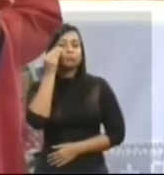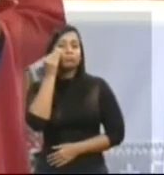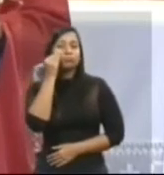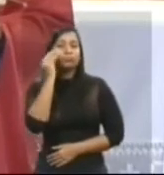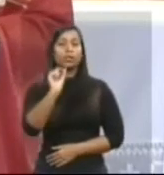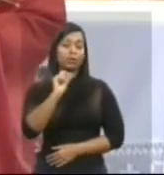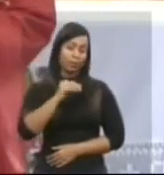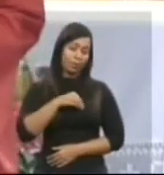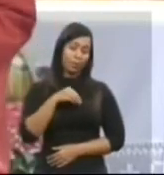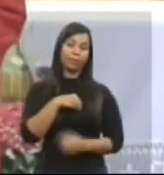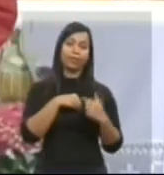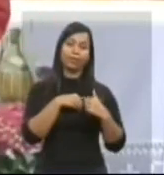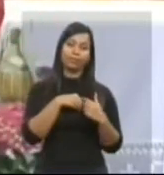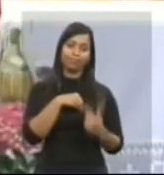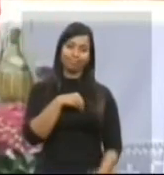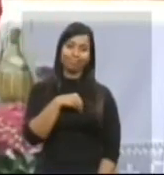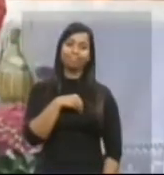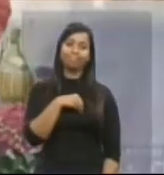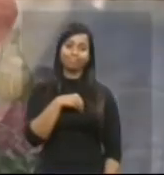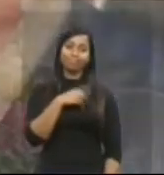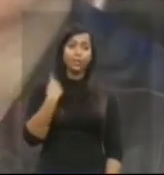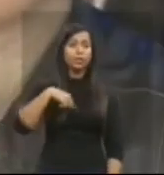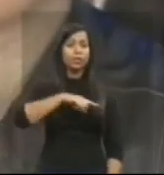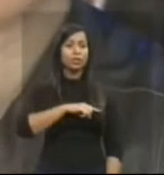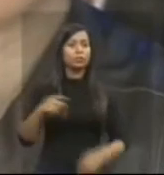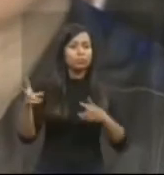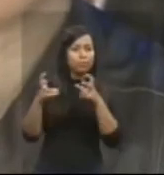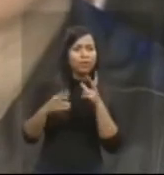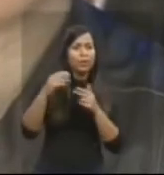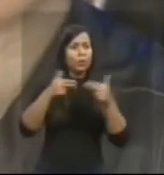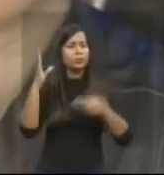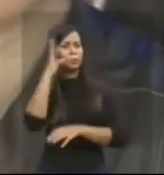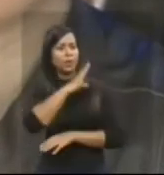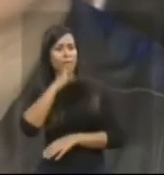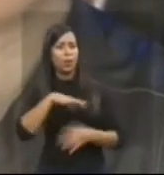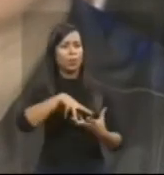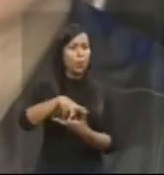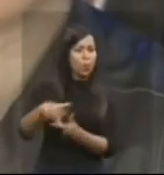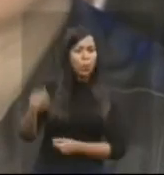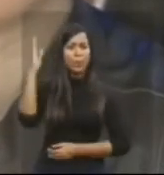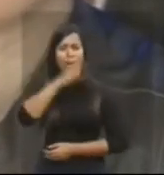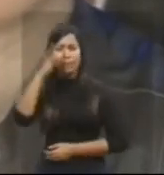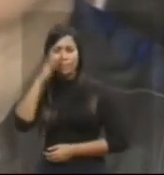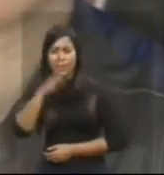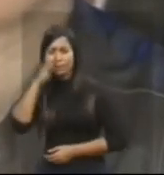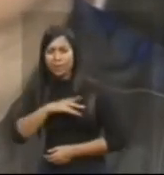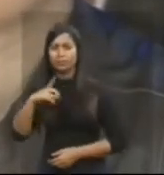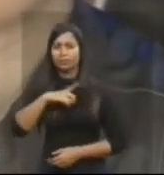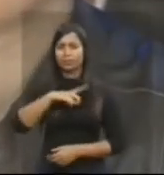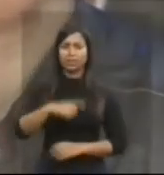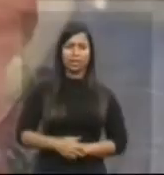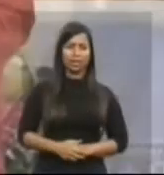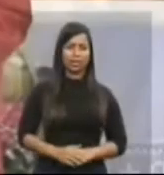que é o pecado. E a gente vê tanta maldade pelo mundo afora,